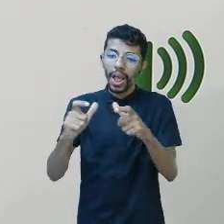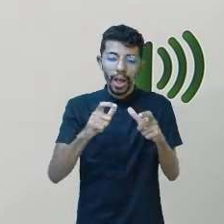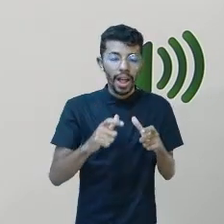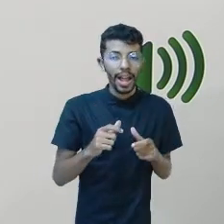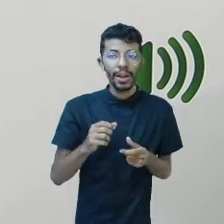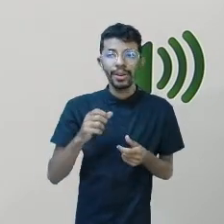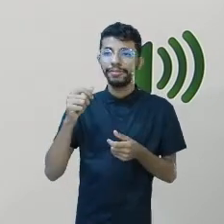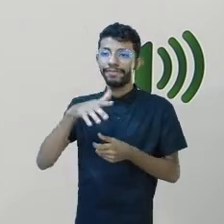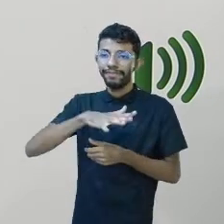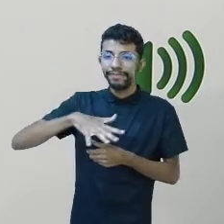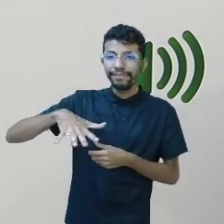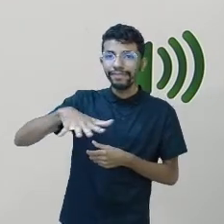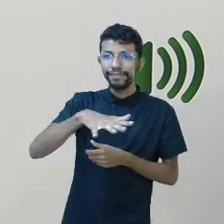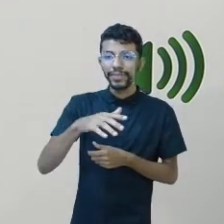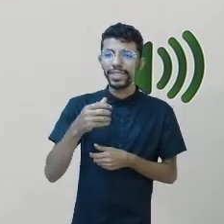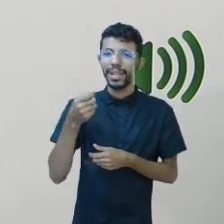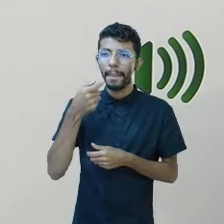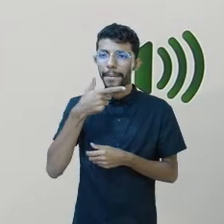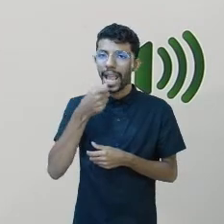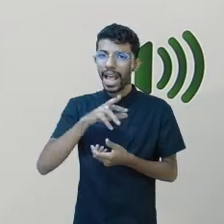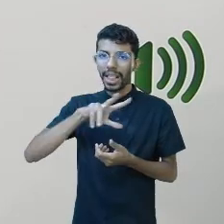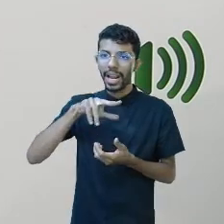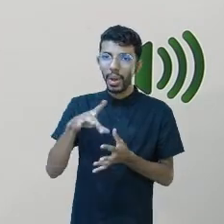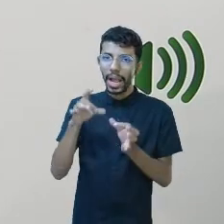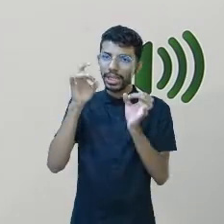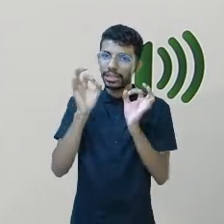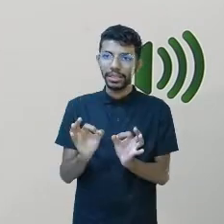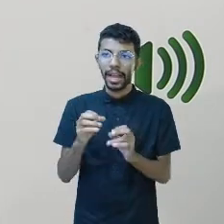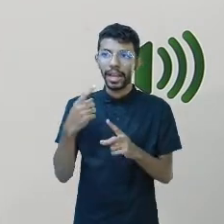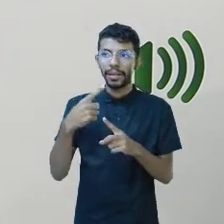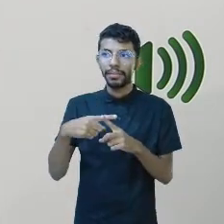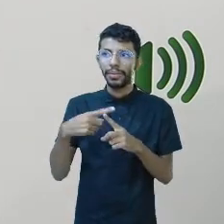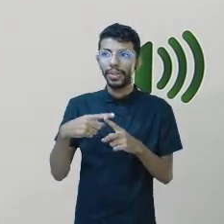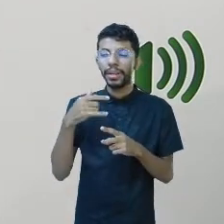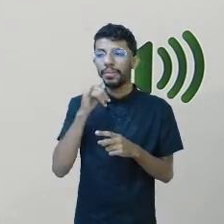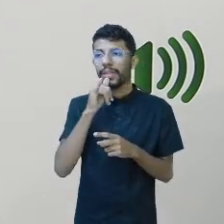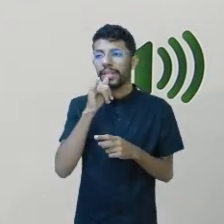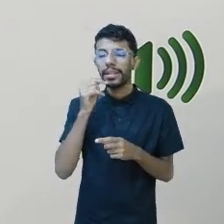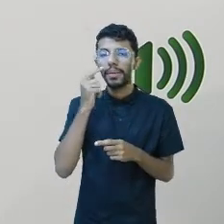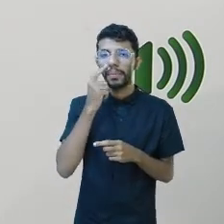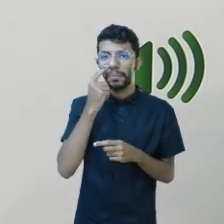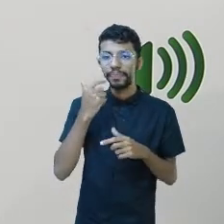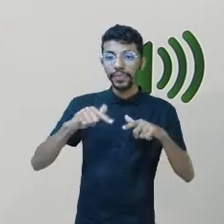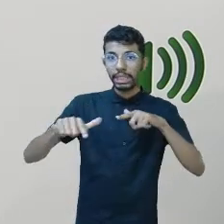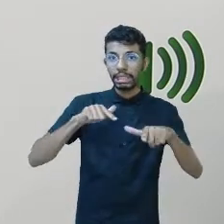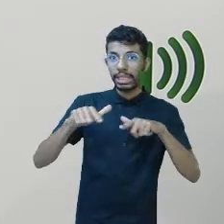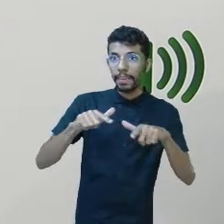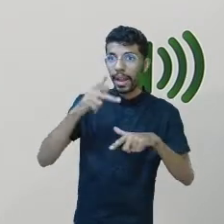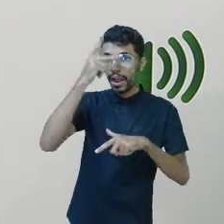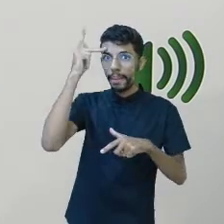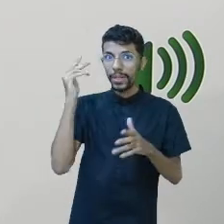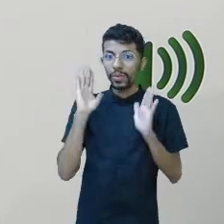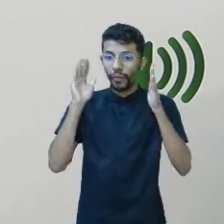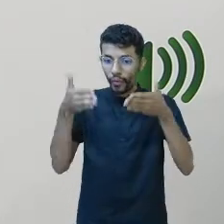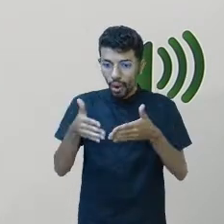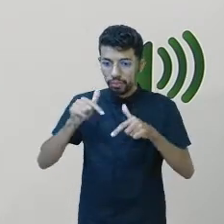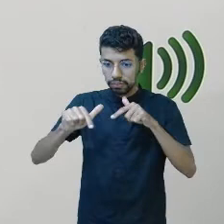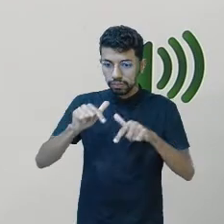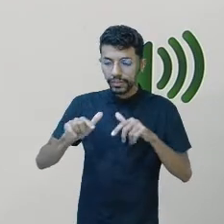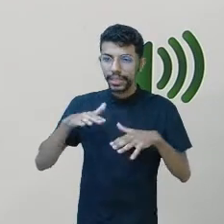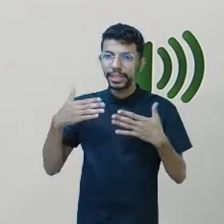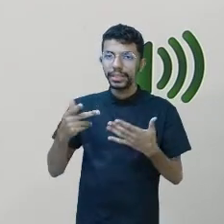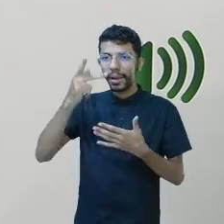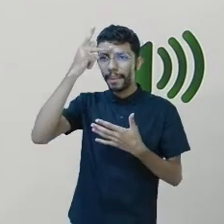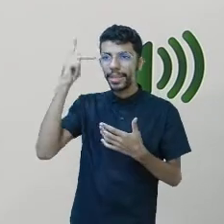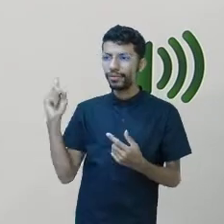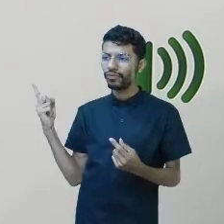para o local, para o momento, as pessoas que estão ali. Por exemplo, se a pessoa está trabalhando ali concentrado e alguém vem e